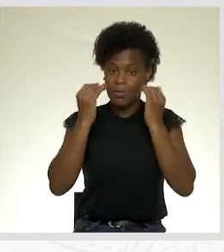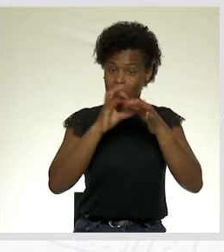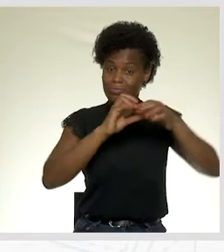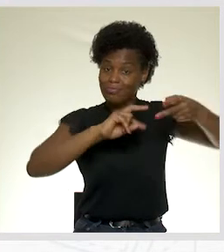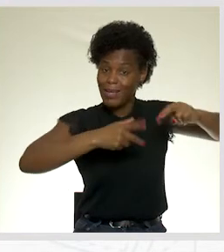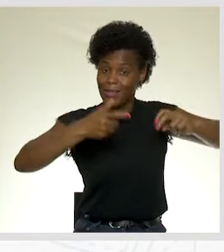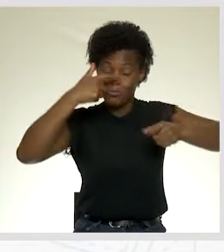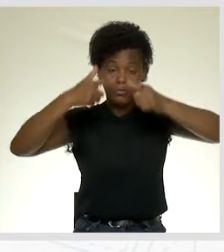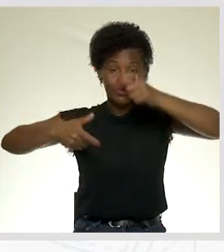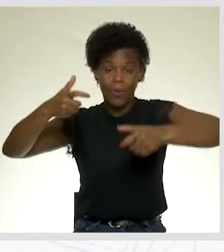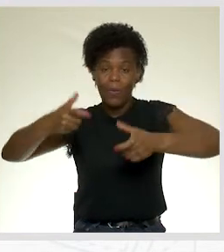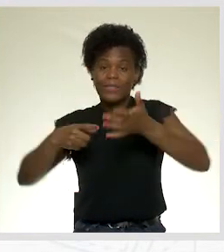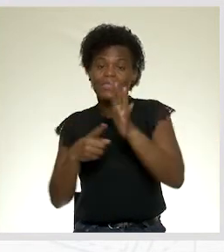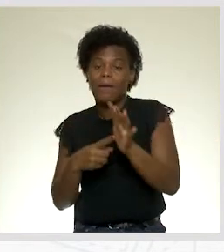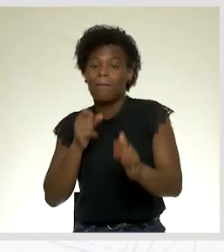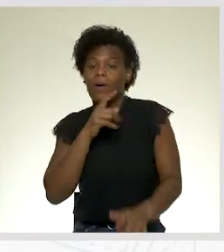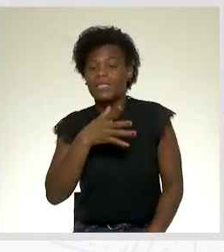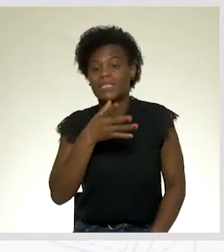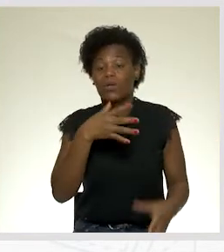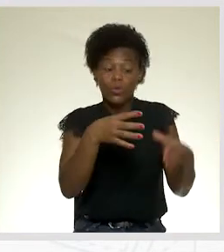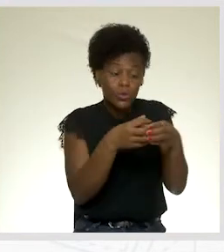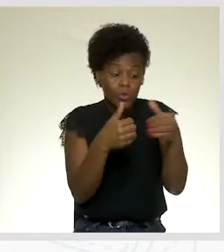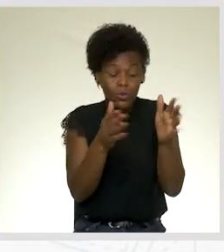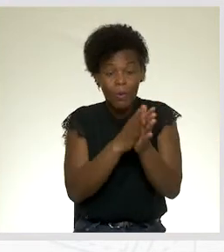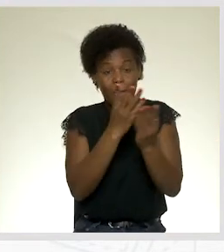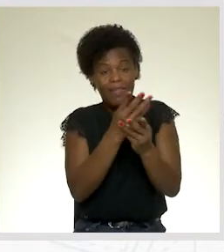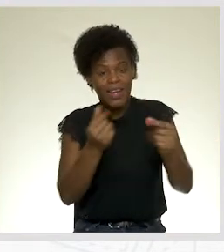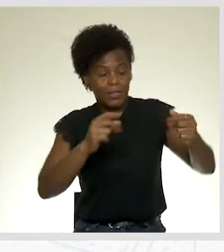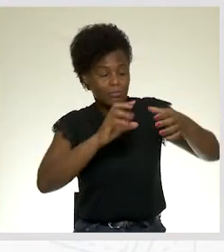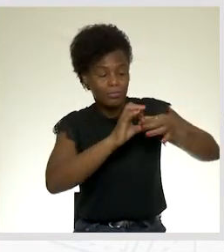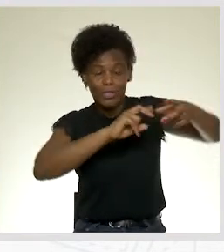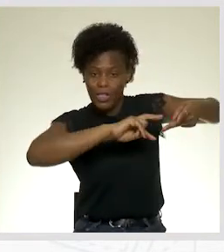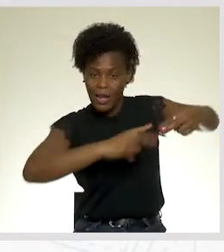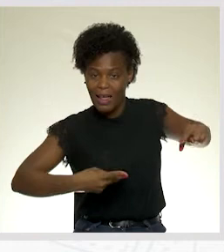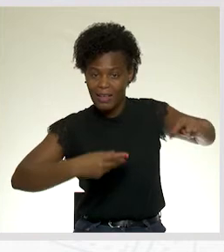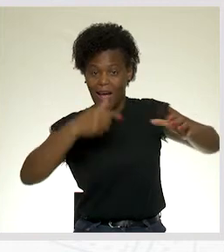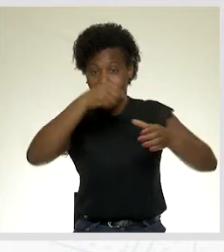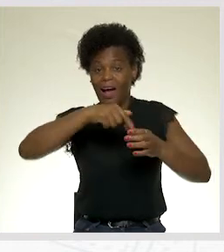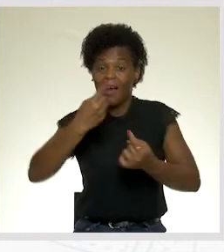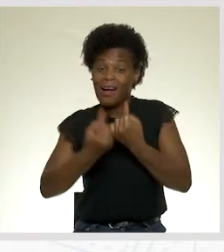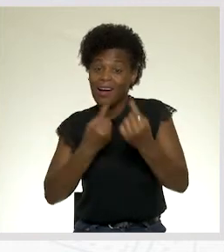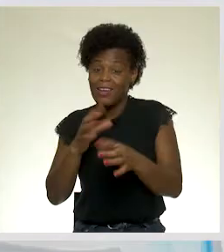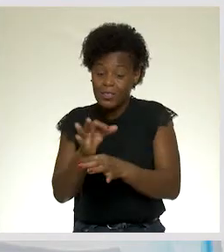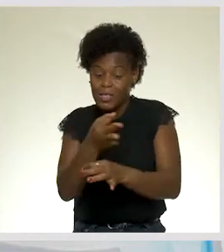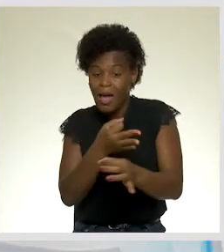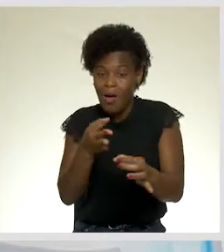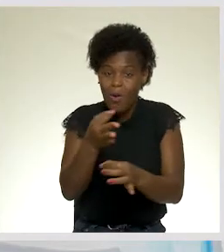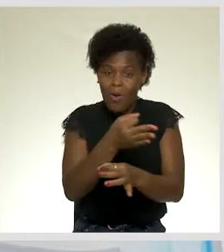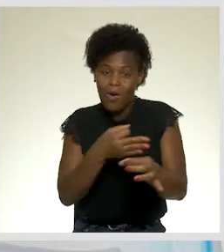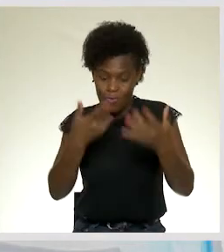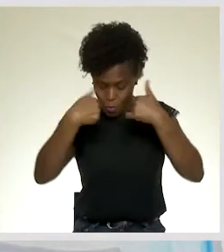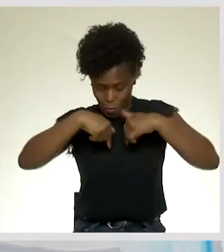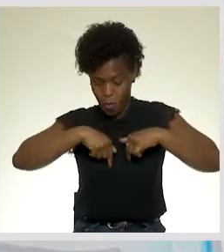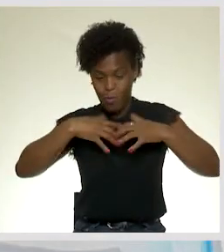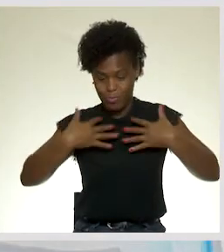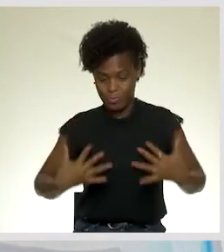indivíduo. Ou também podemos dizer que é um conjunto de todo o material genético presente em cada célula do organismo. Vocês podem ver aqui,